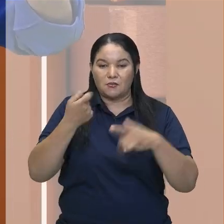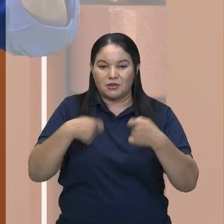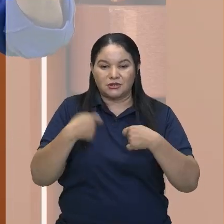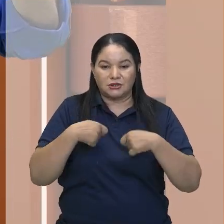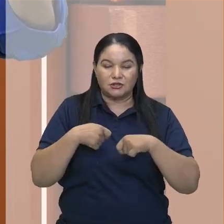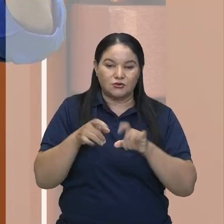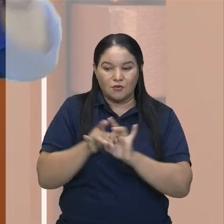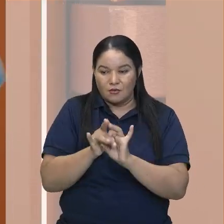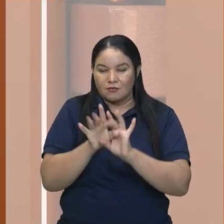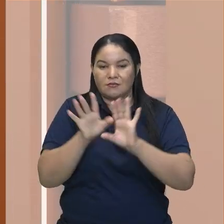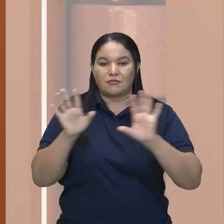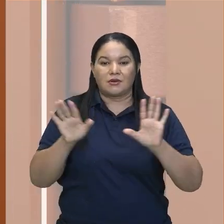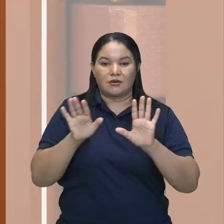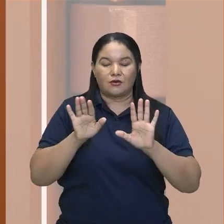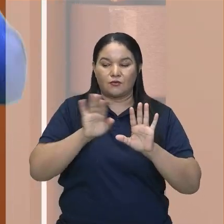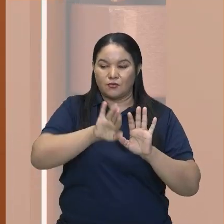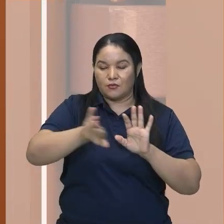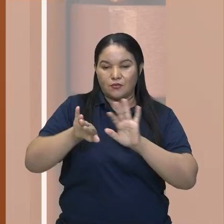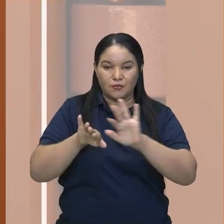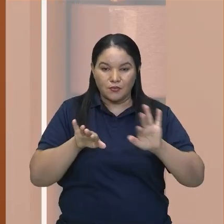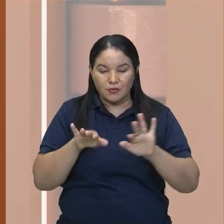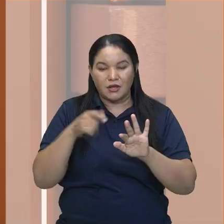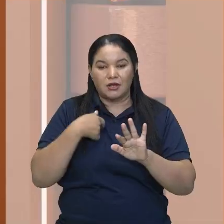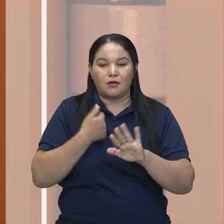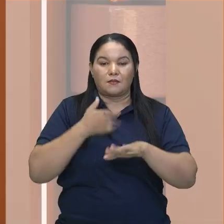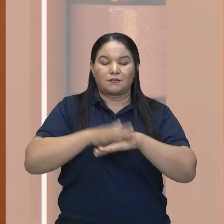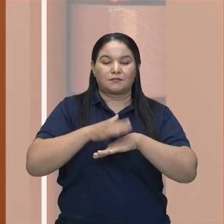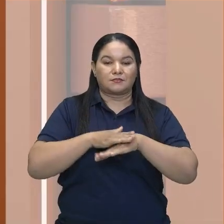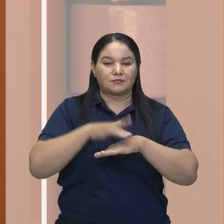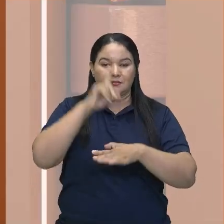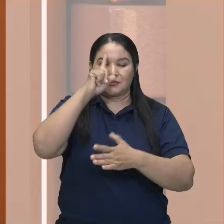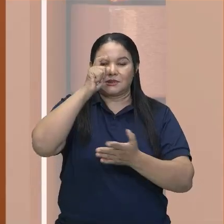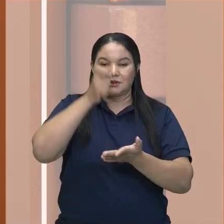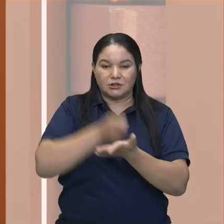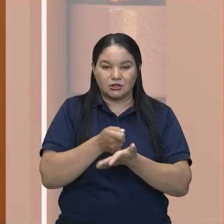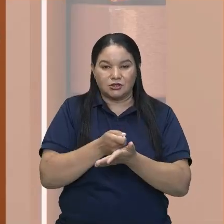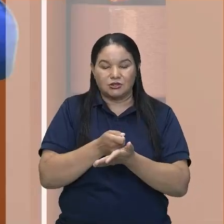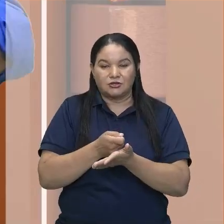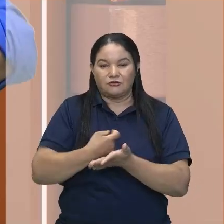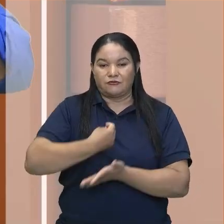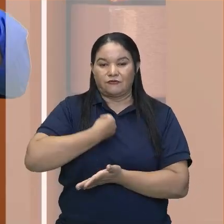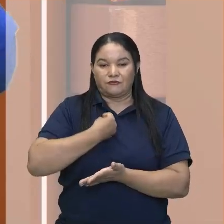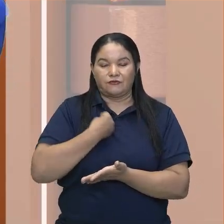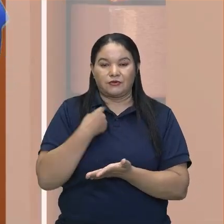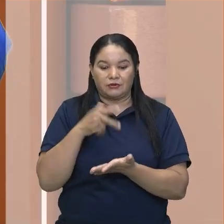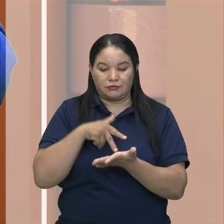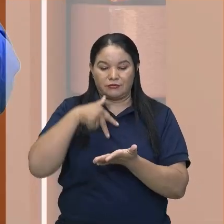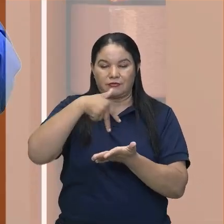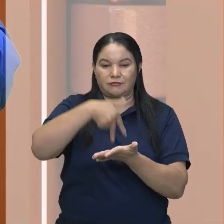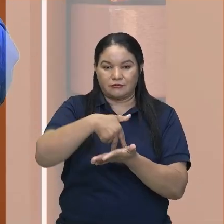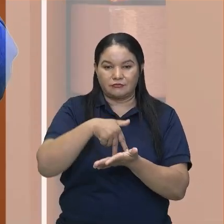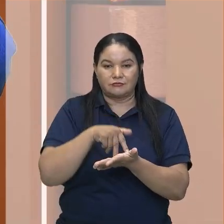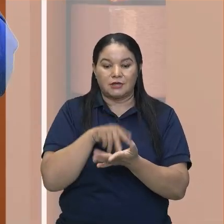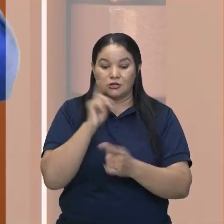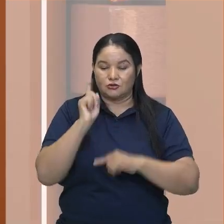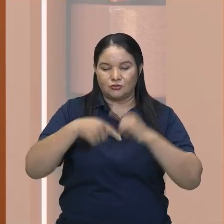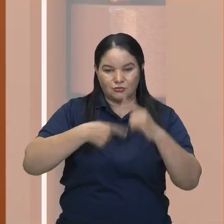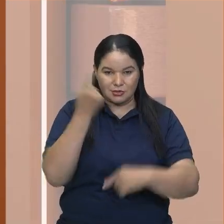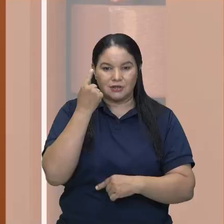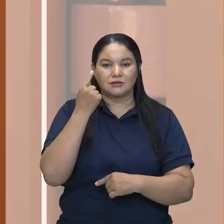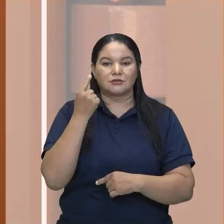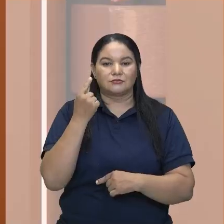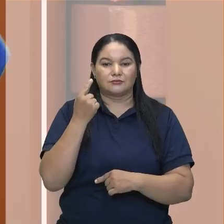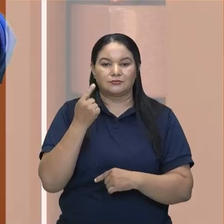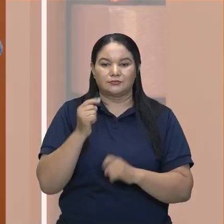massa e buscar por mim mesmo, né? Ser essa superação,